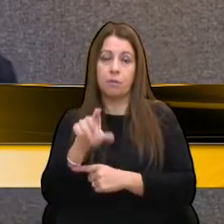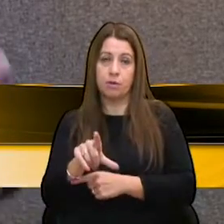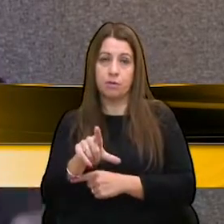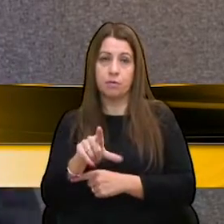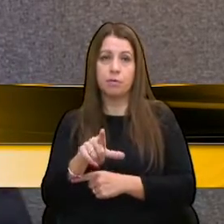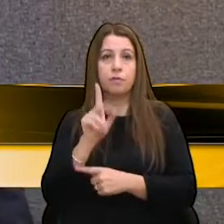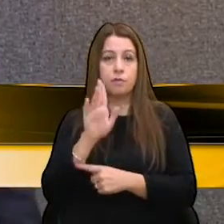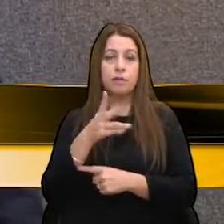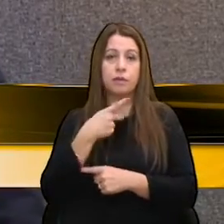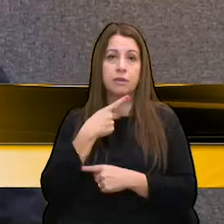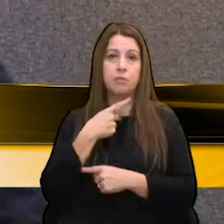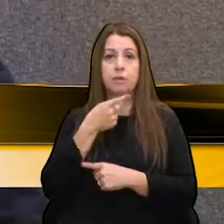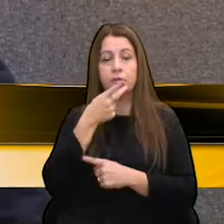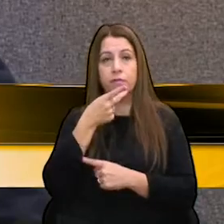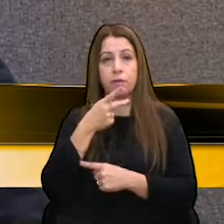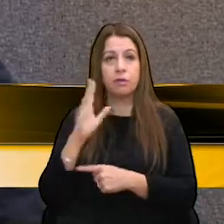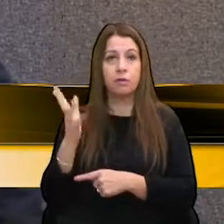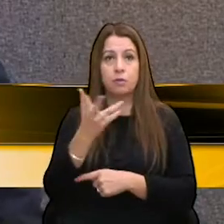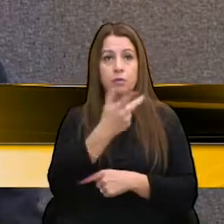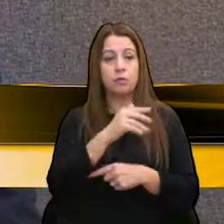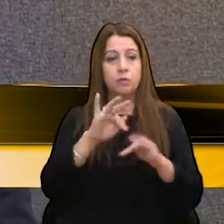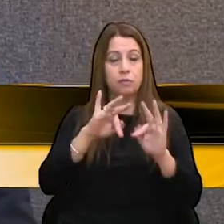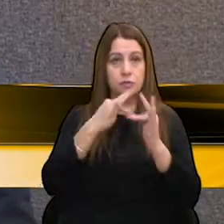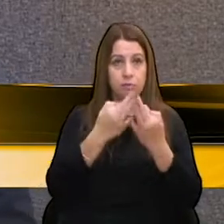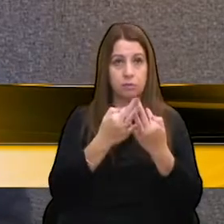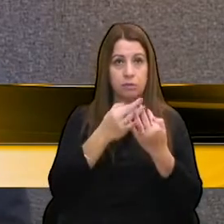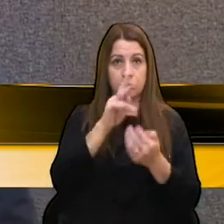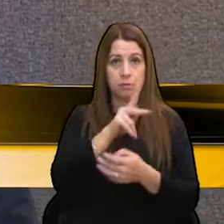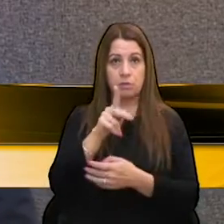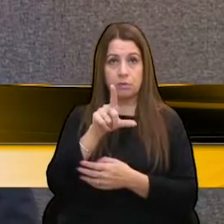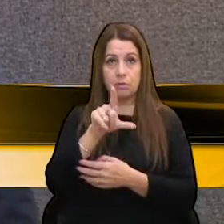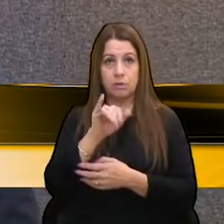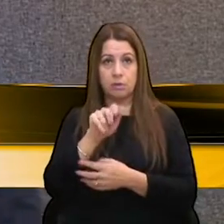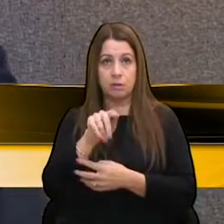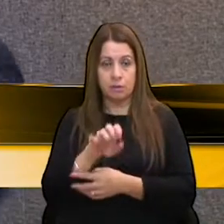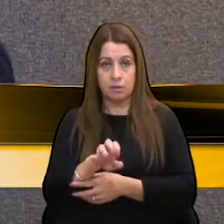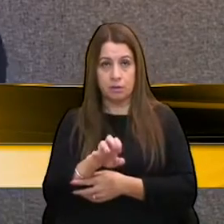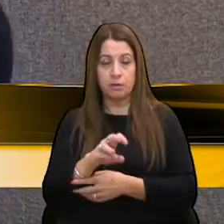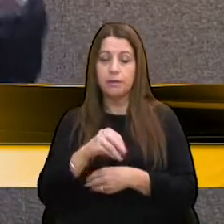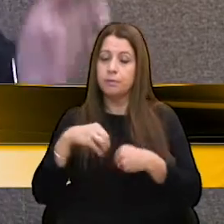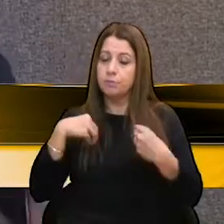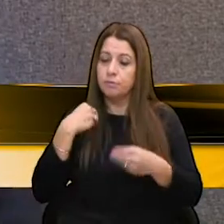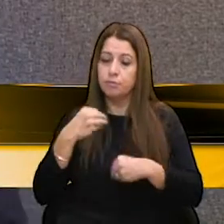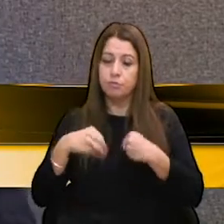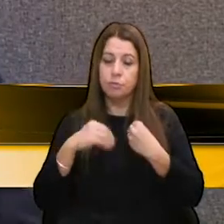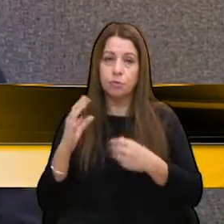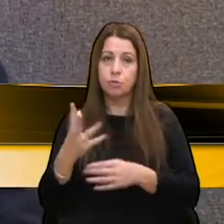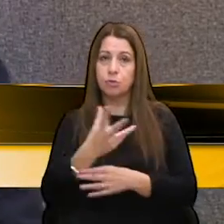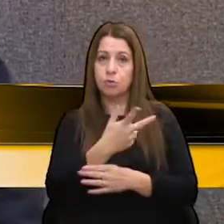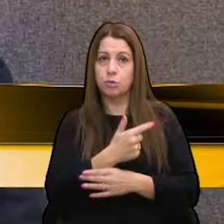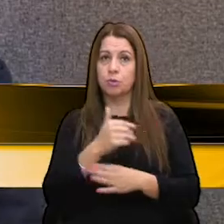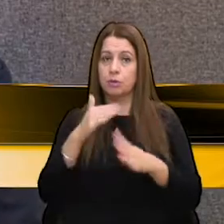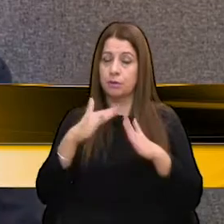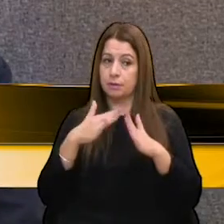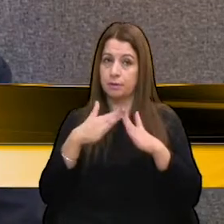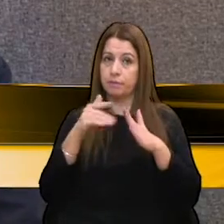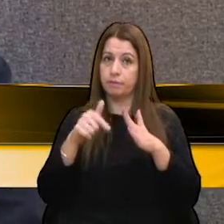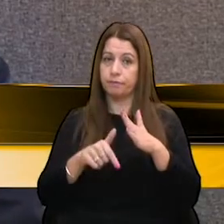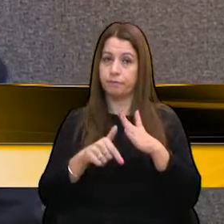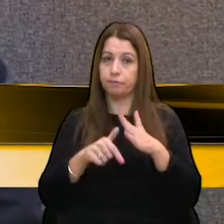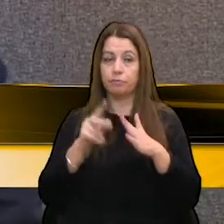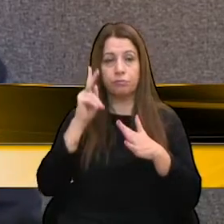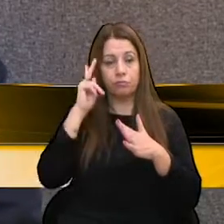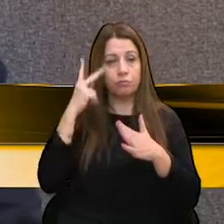então esse registro a todos os familiares da professora Liane, o sentimento coletivo desta casa aqui e